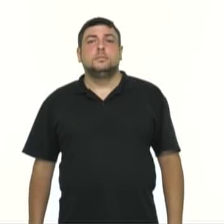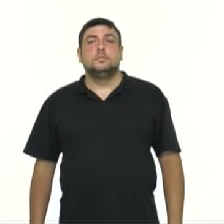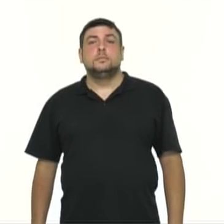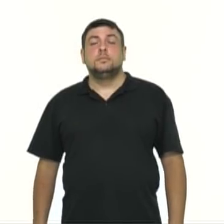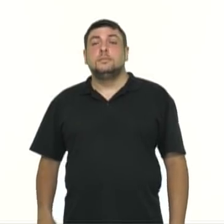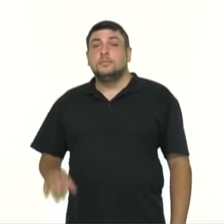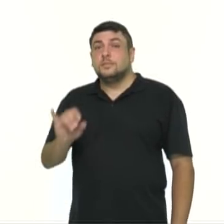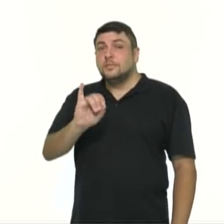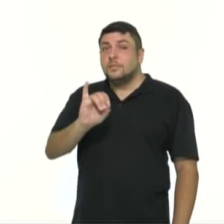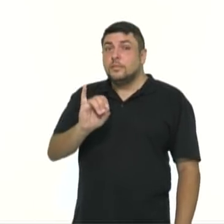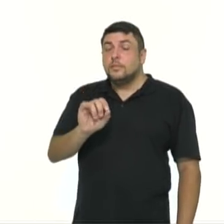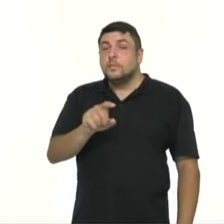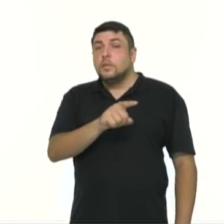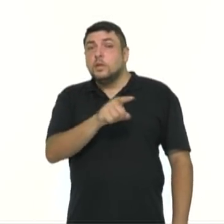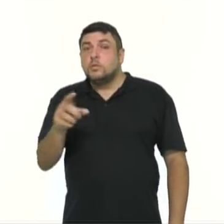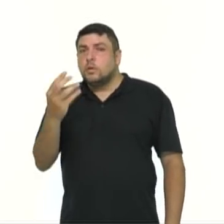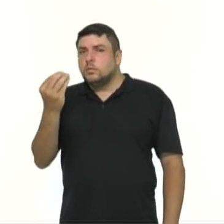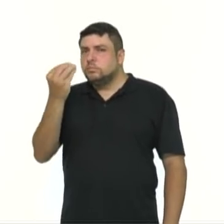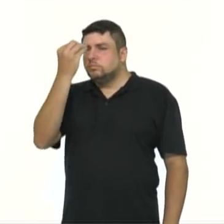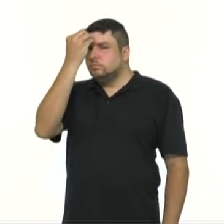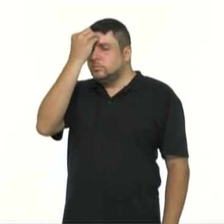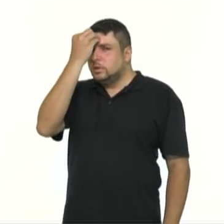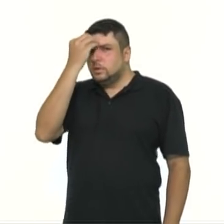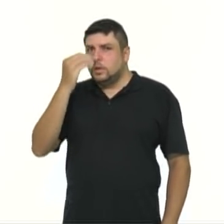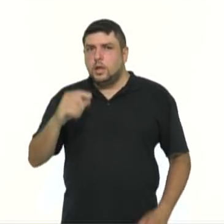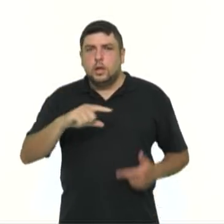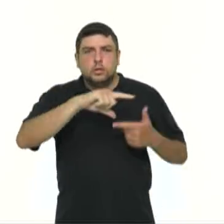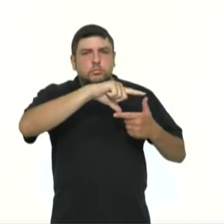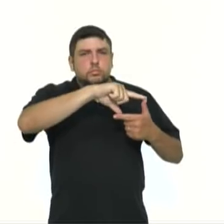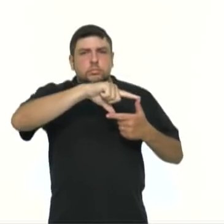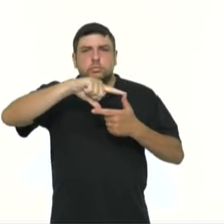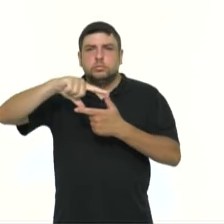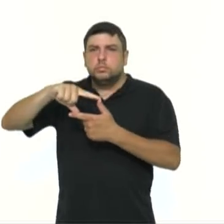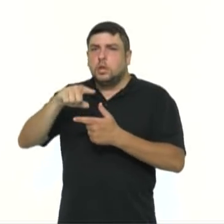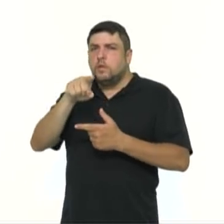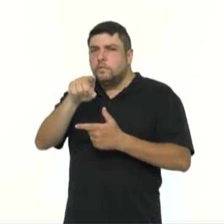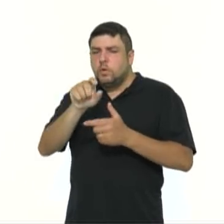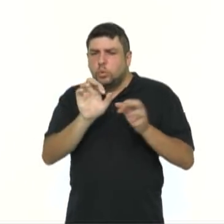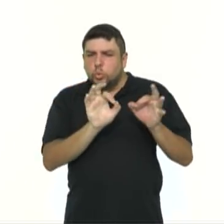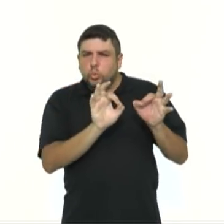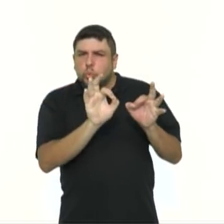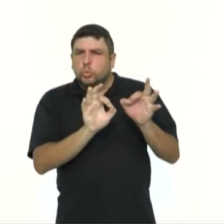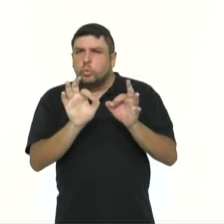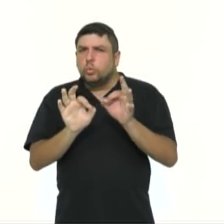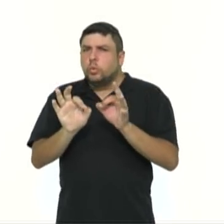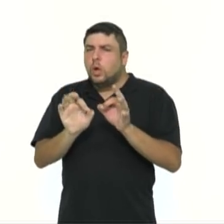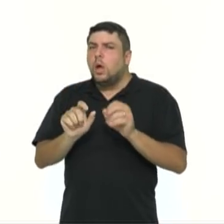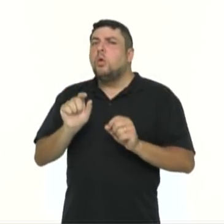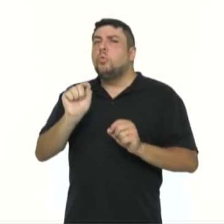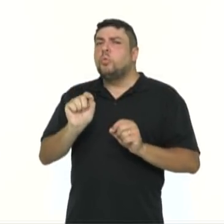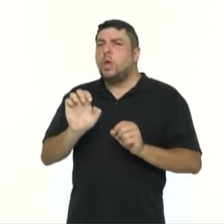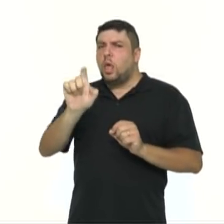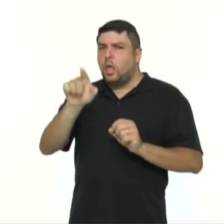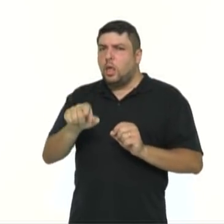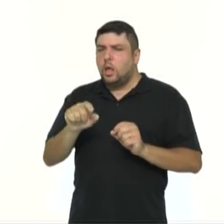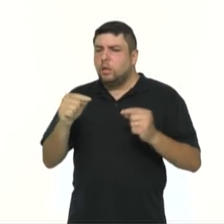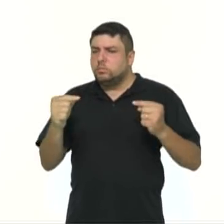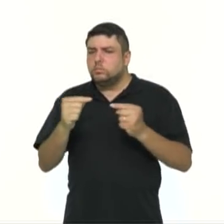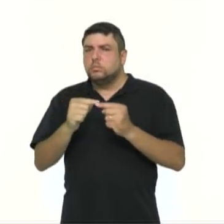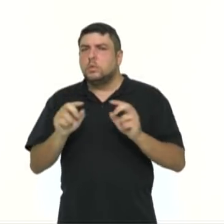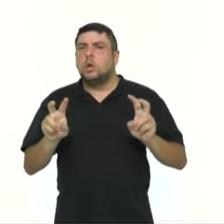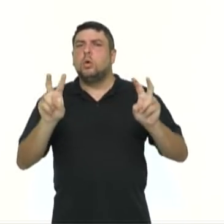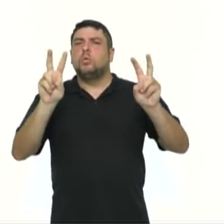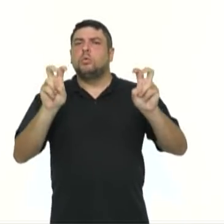Pessoal, lembre-se, a tirinha que você vai produzir deverá ser sobre a temática Rotina